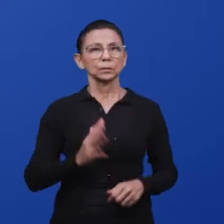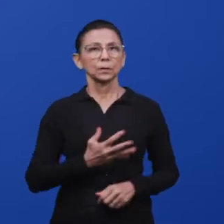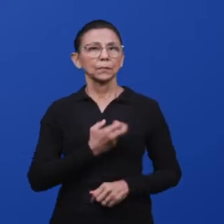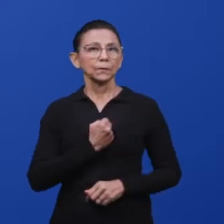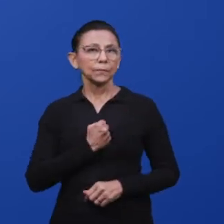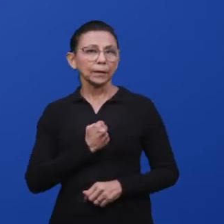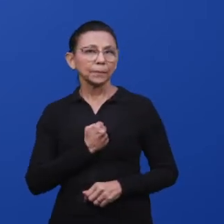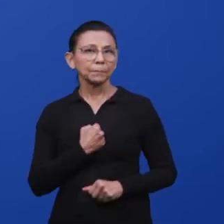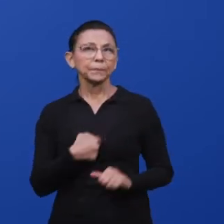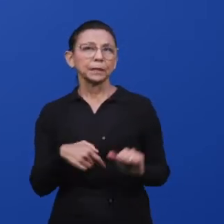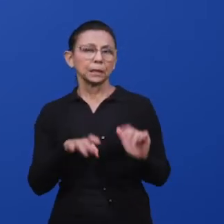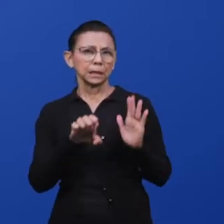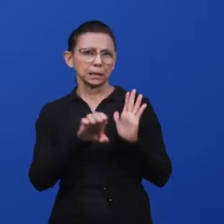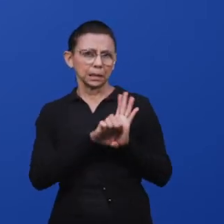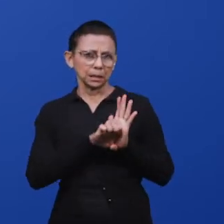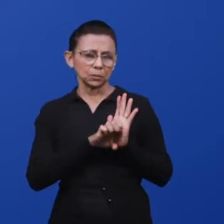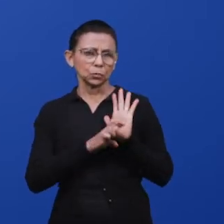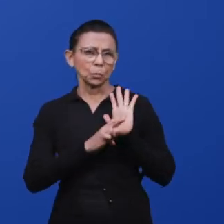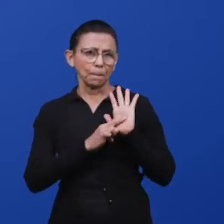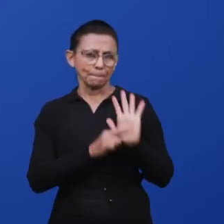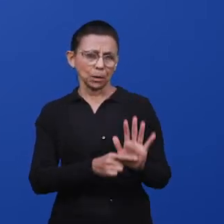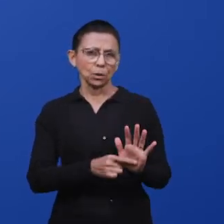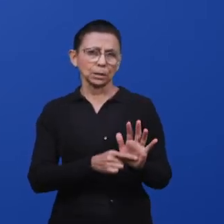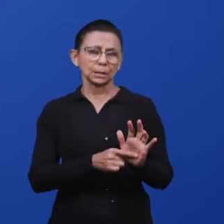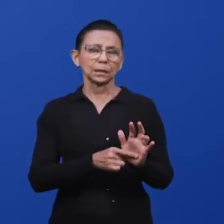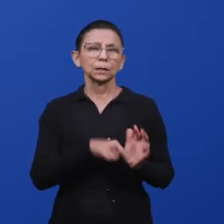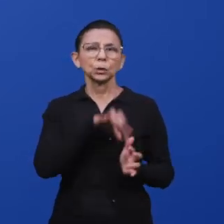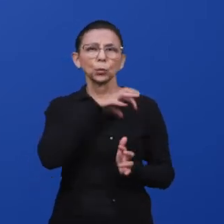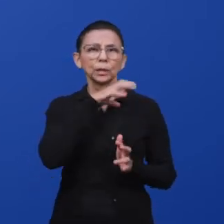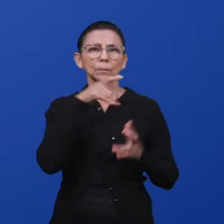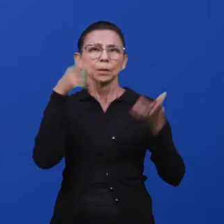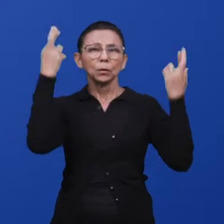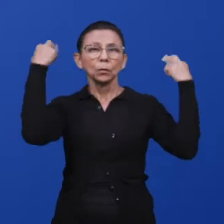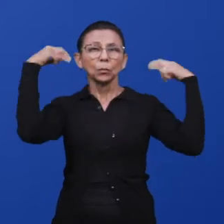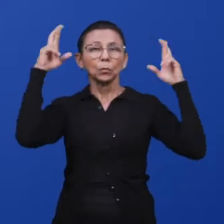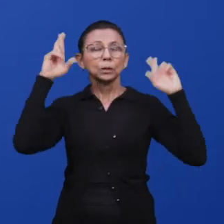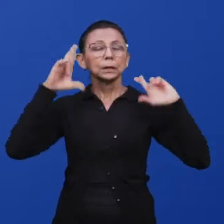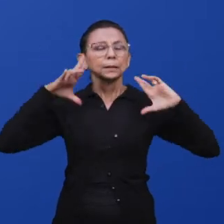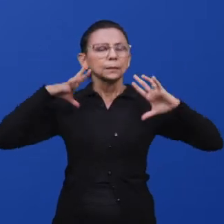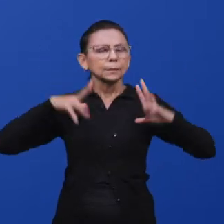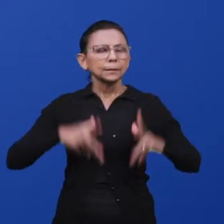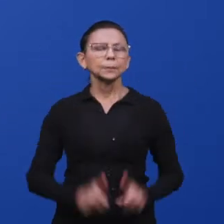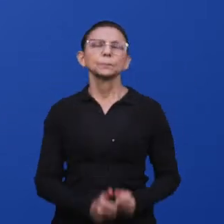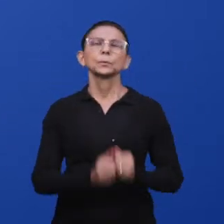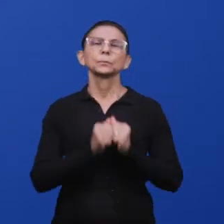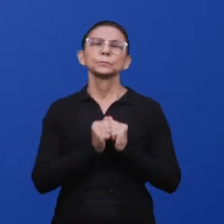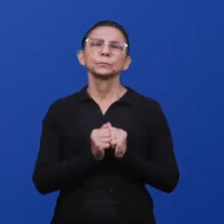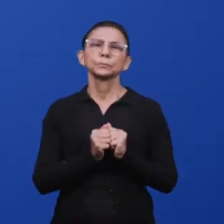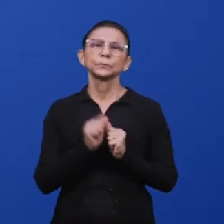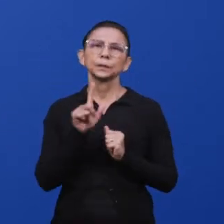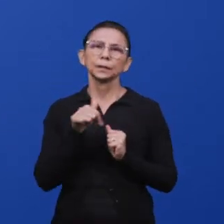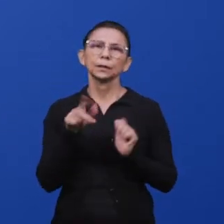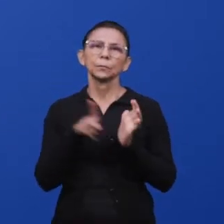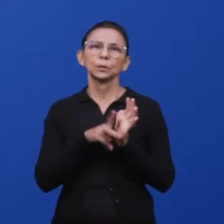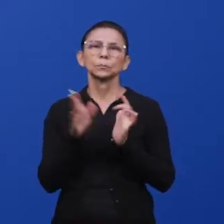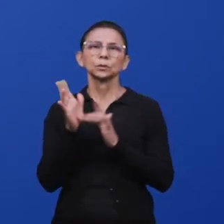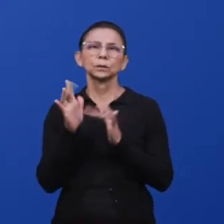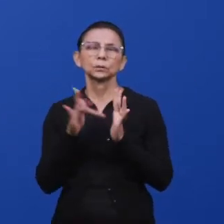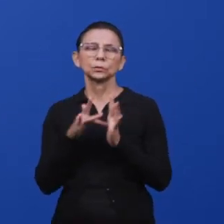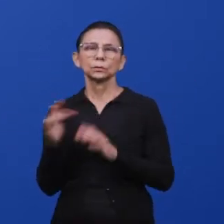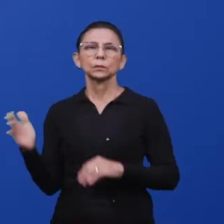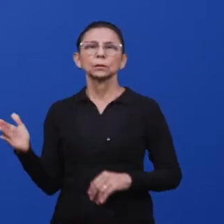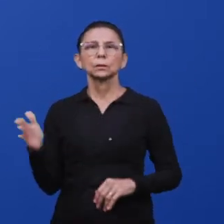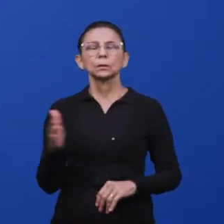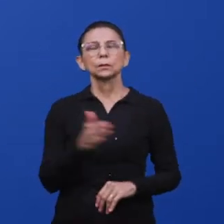que o Cordeiro tem que ser sem mácula, que é Jesus, o Cordeiro sem defeito. A paz seja Jesus, irmãos.